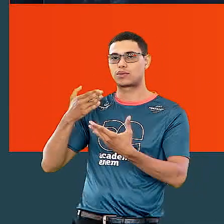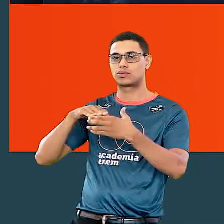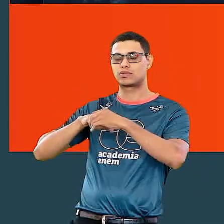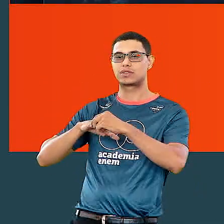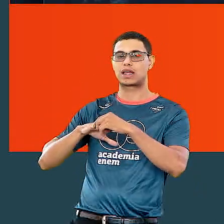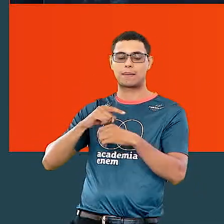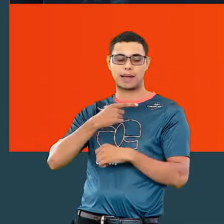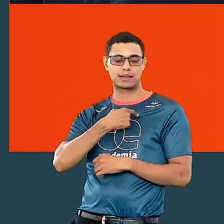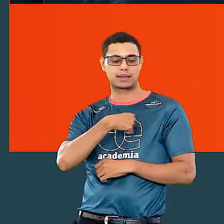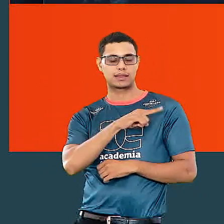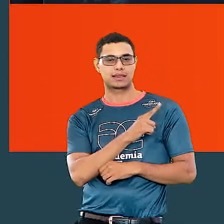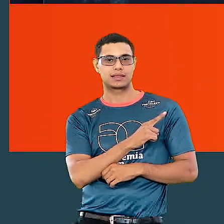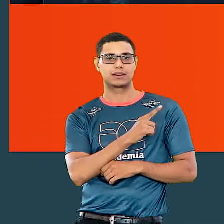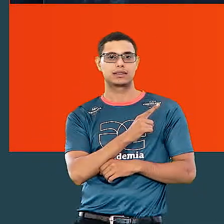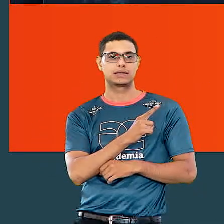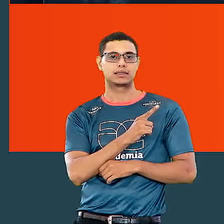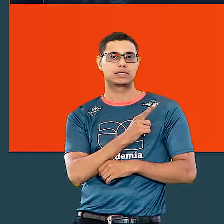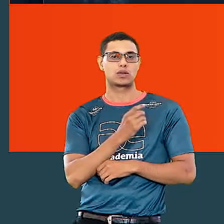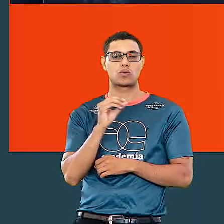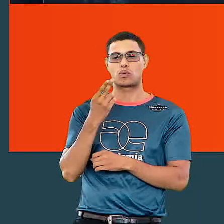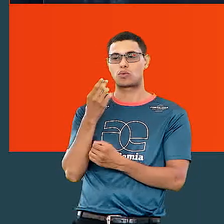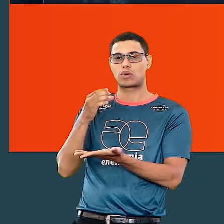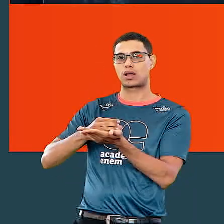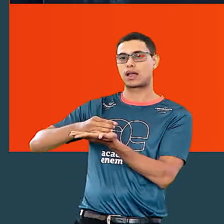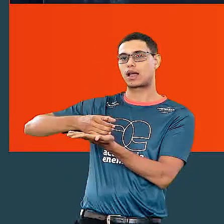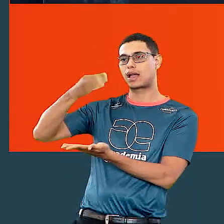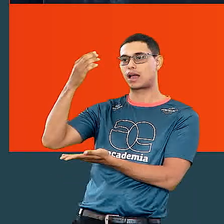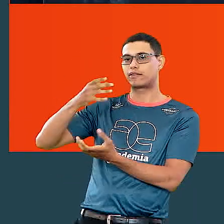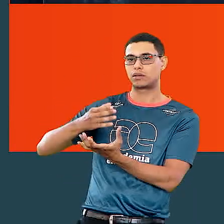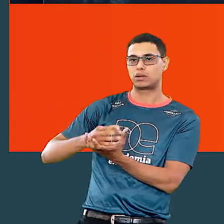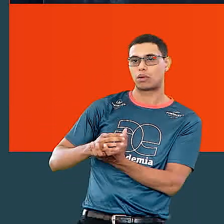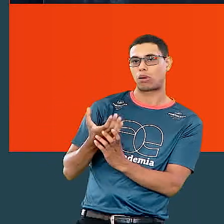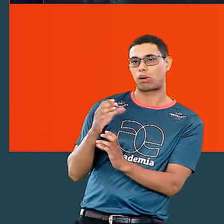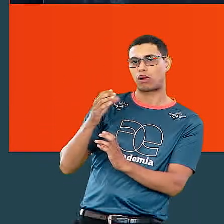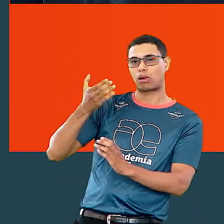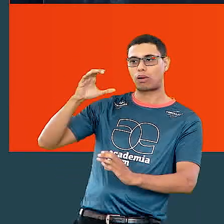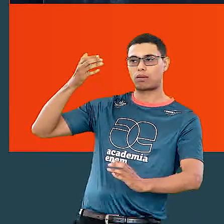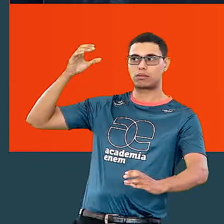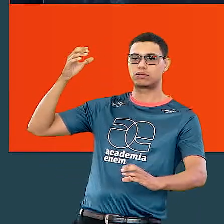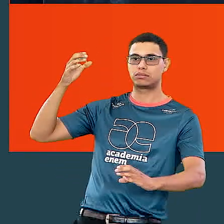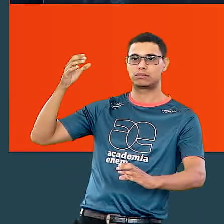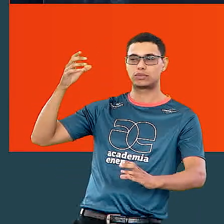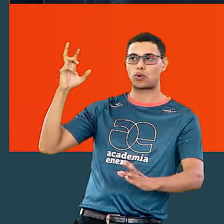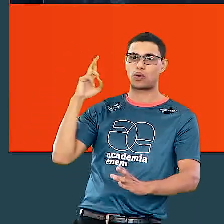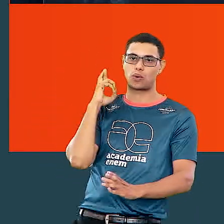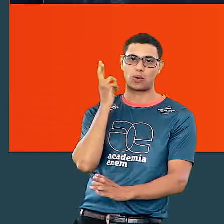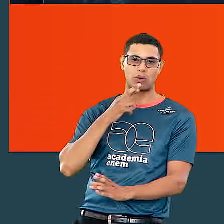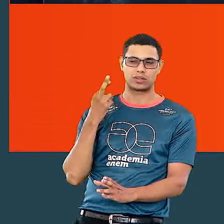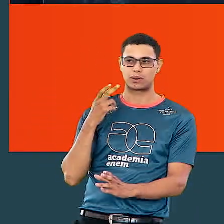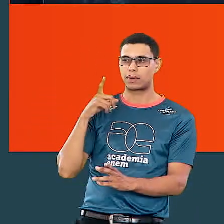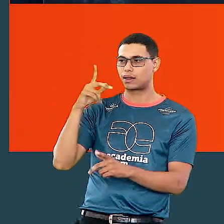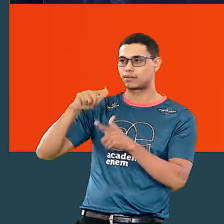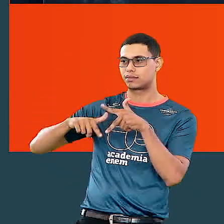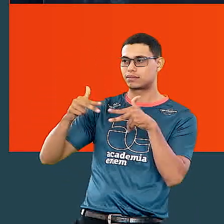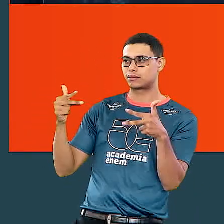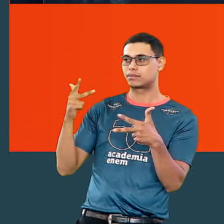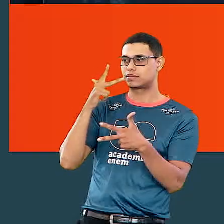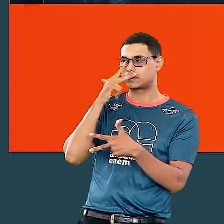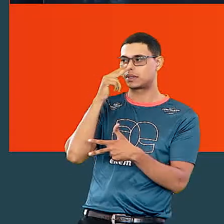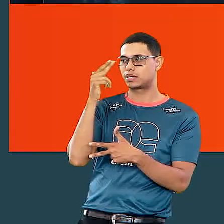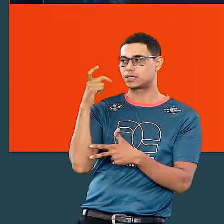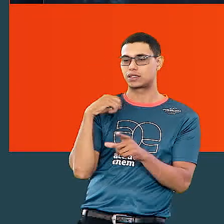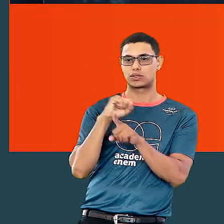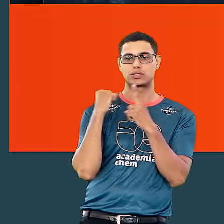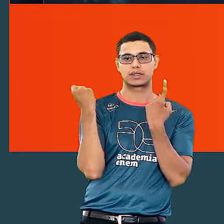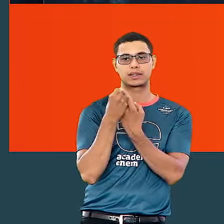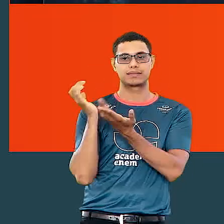Nike, quando você tem aquela garrafa da Virgínia imensa, rosa, aquele produto é como se você estivesse dizendo para a